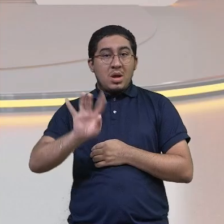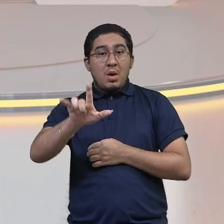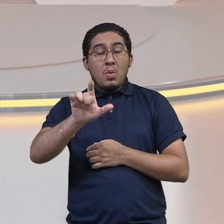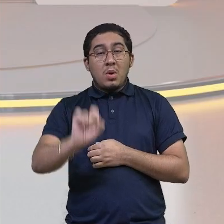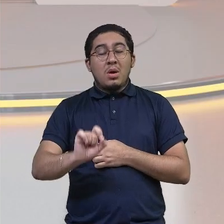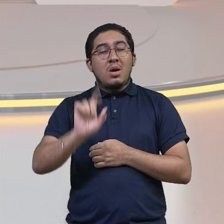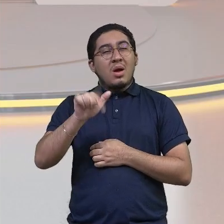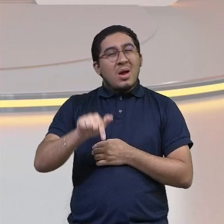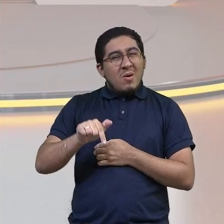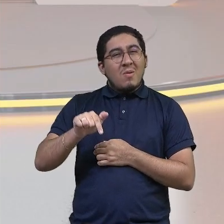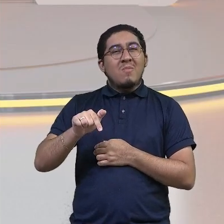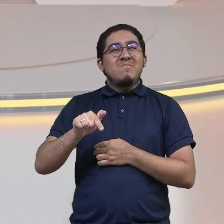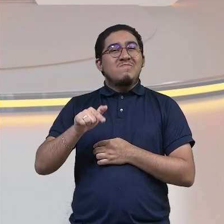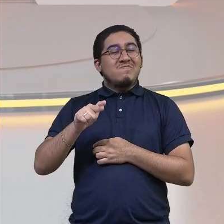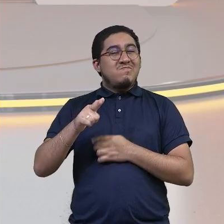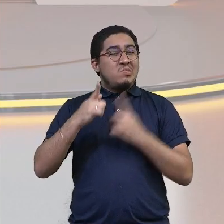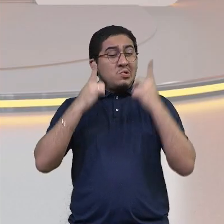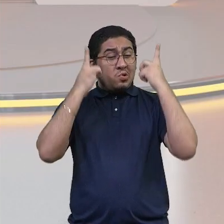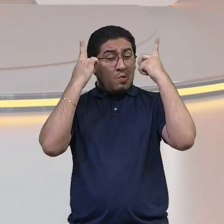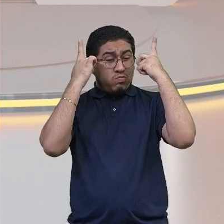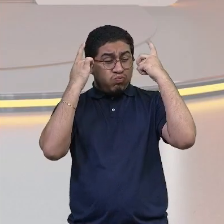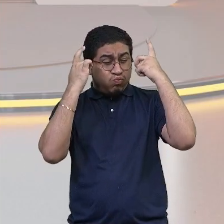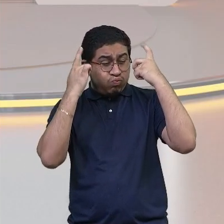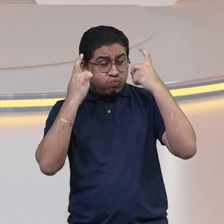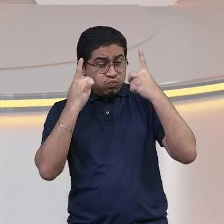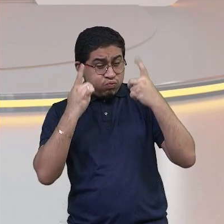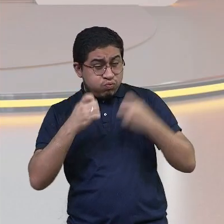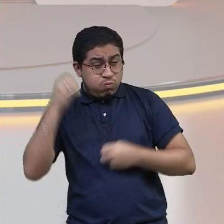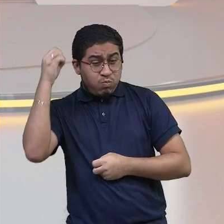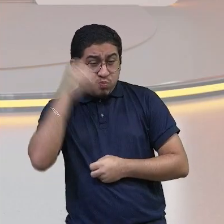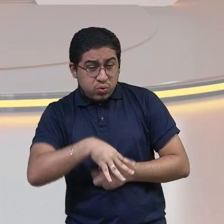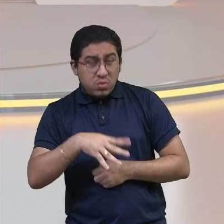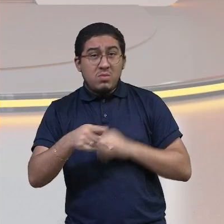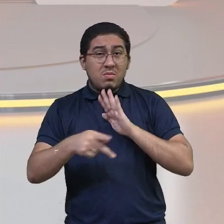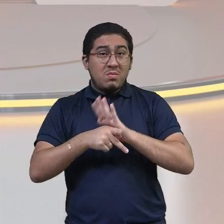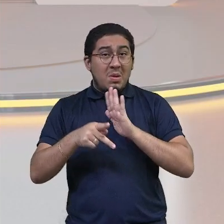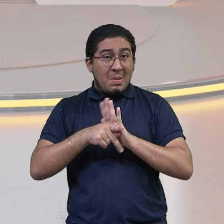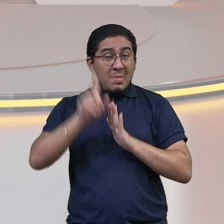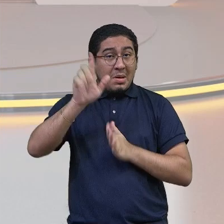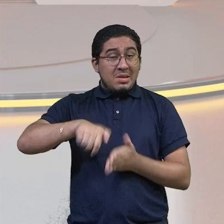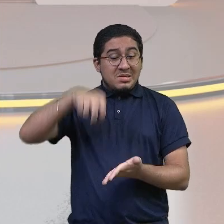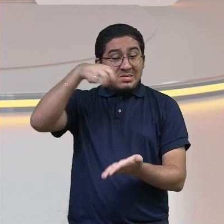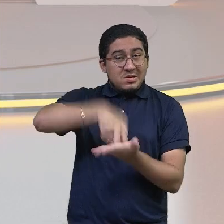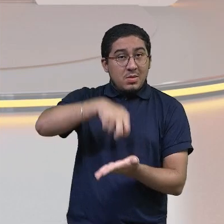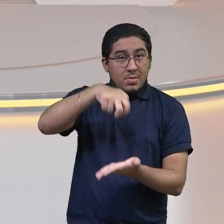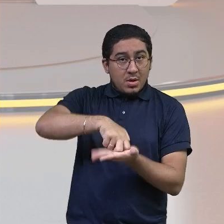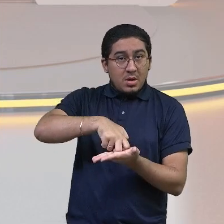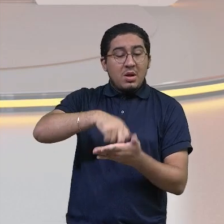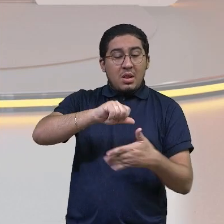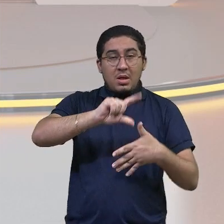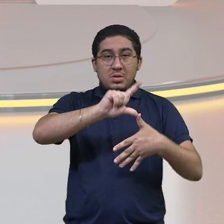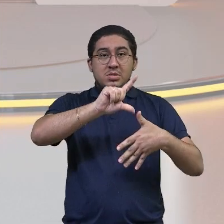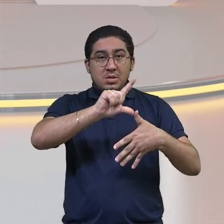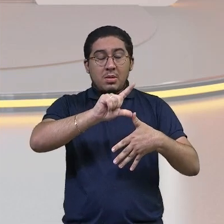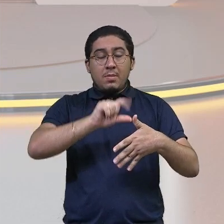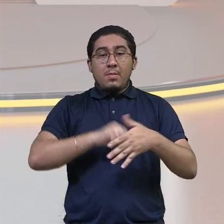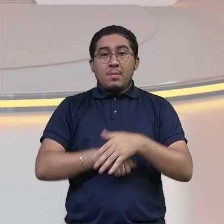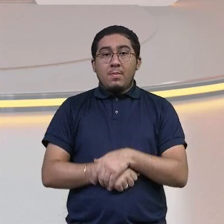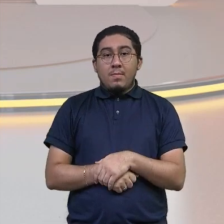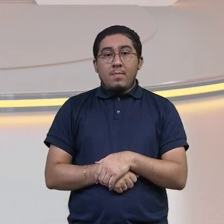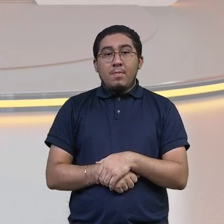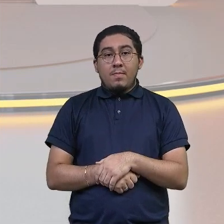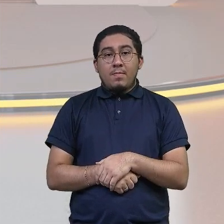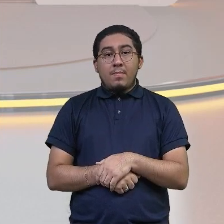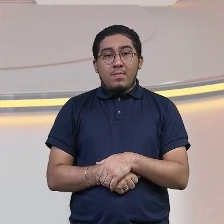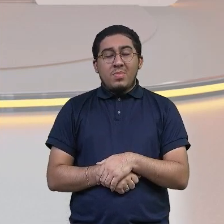mais cruel ditador das Américas, ou melhor, da América Latina. O mais cruel, o